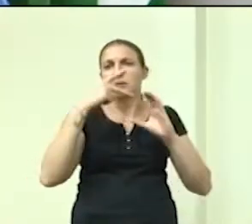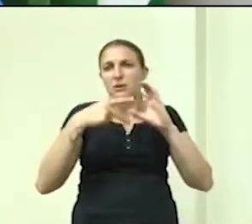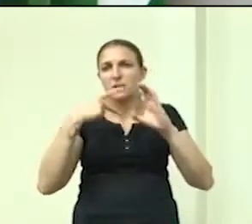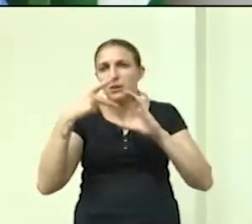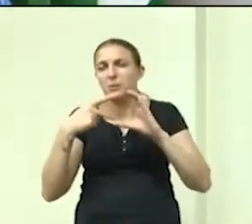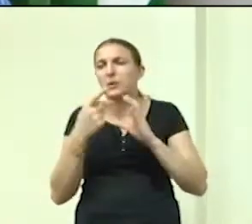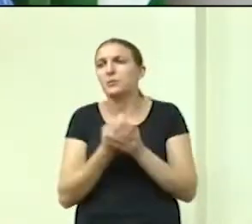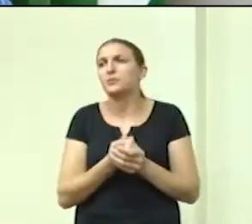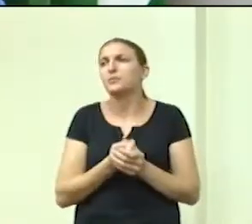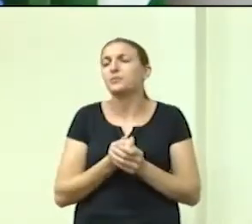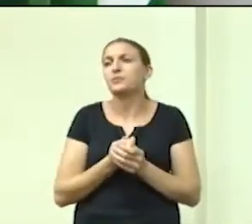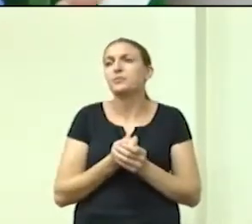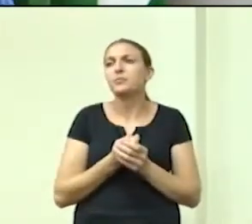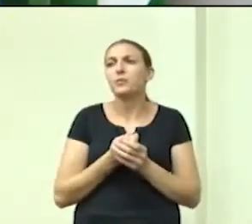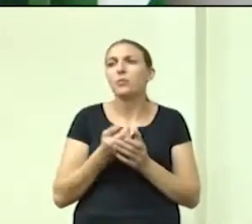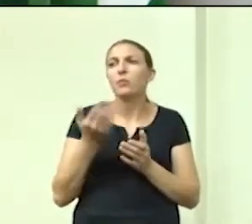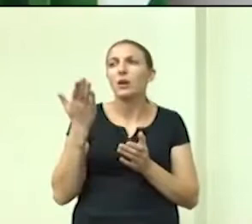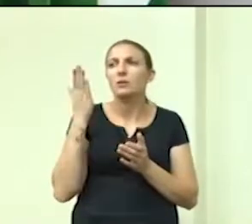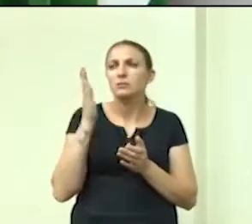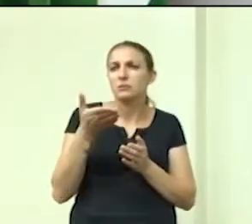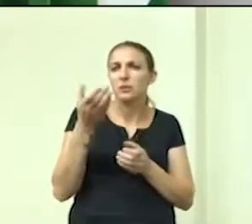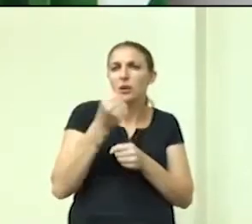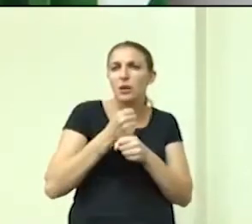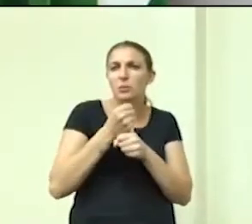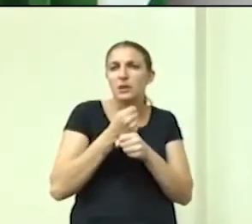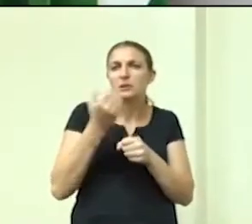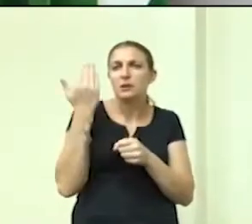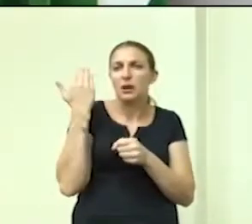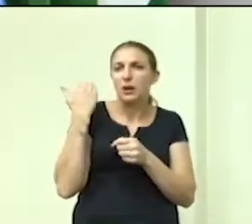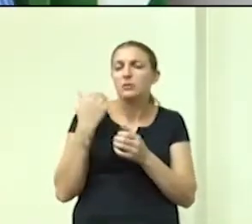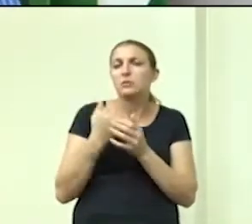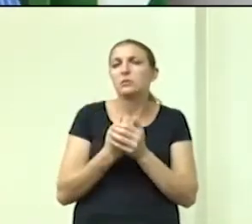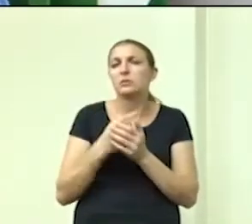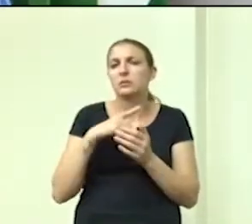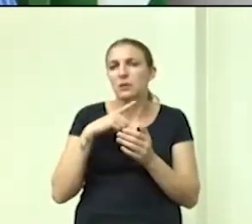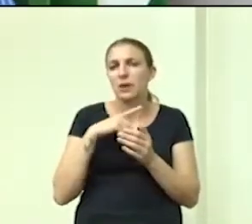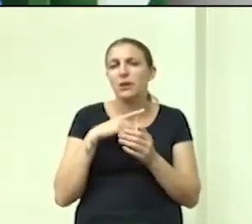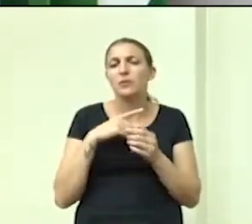porém não tivemos tempo hábil para estar fazendo todas as comissões, as discussões.